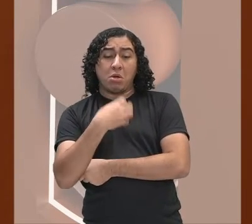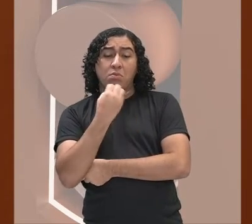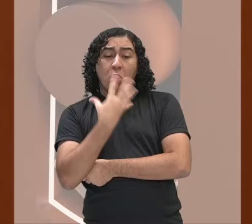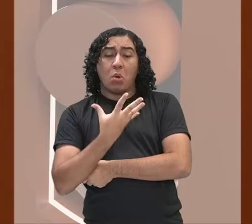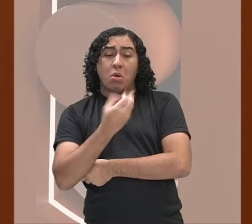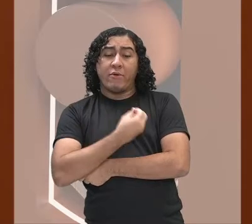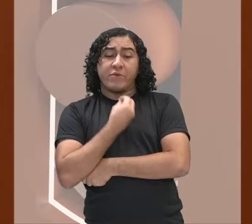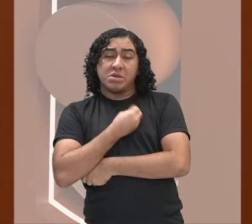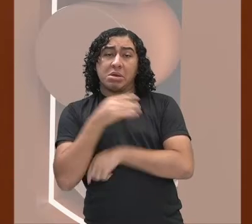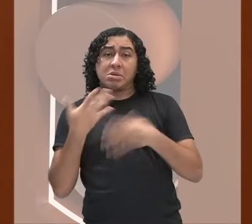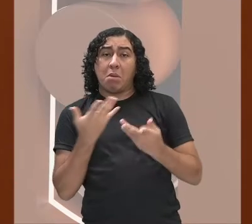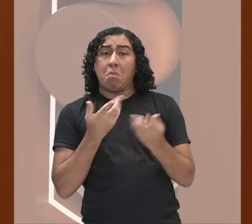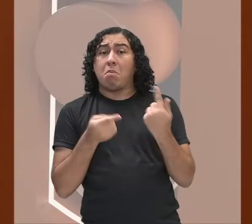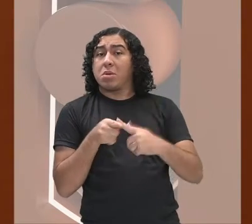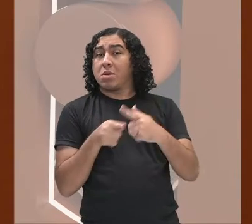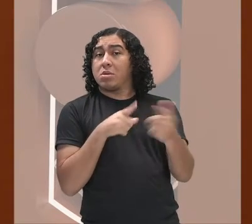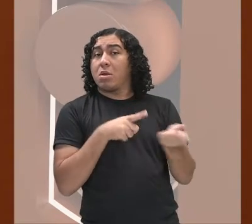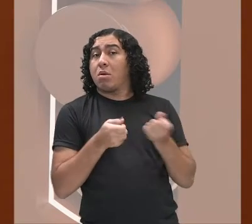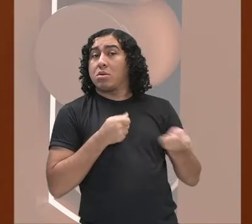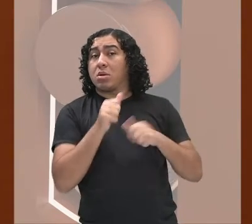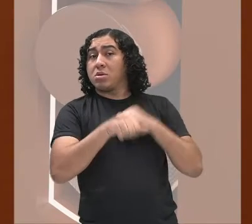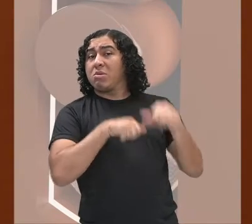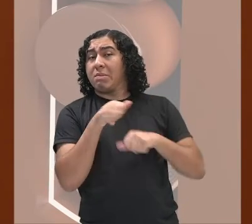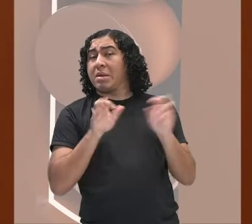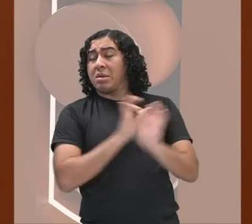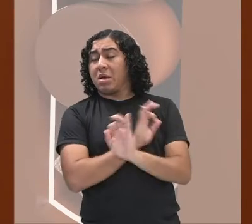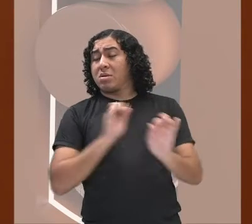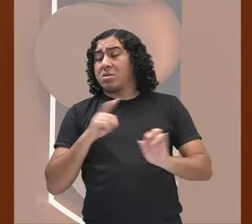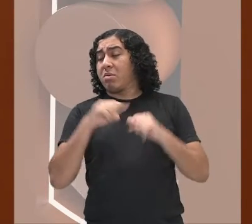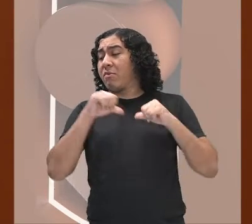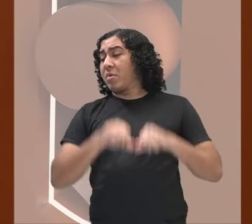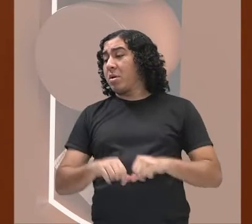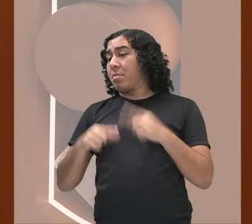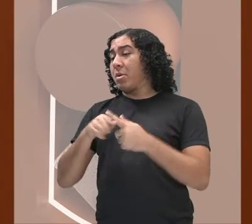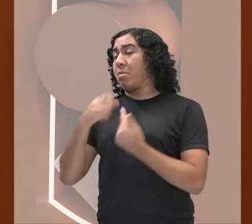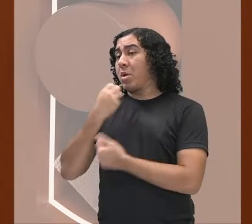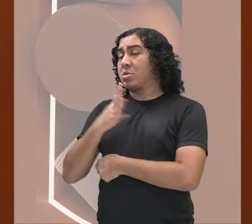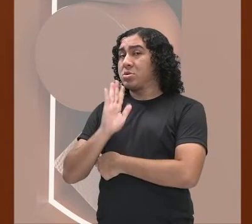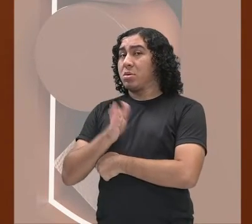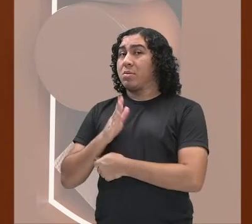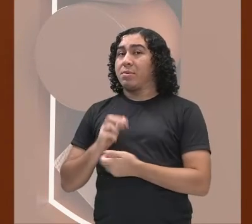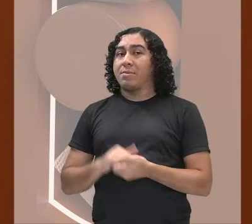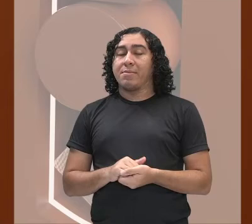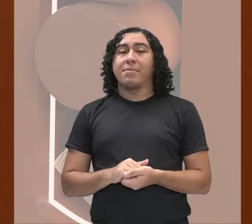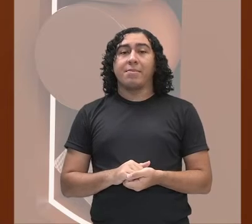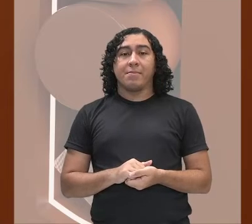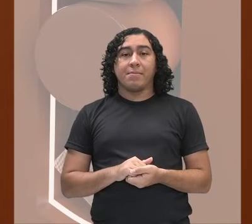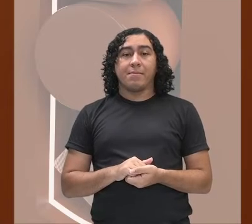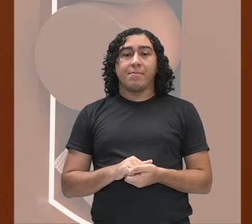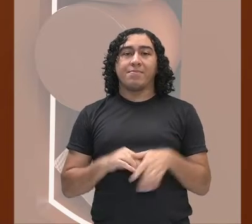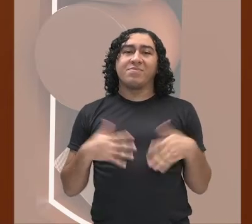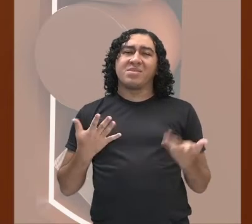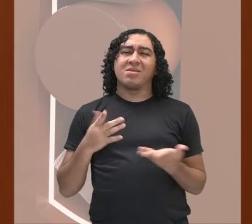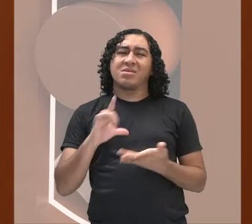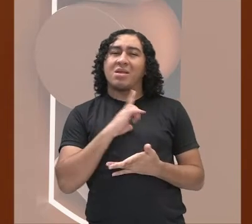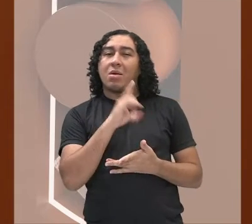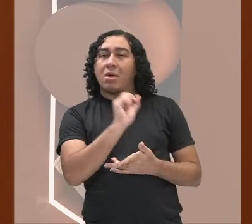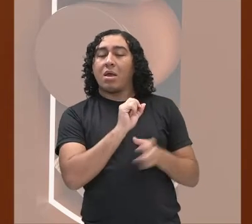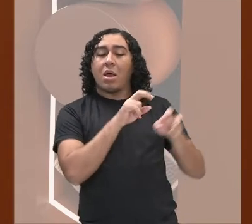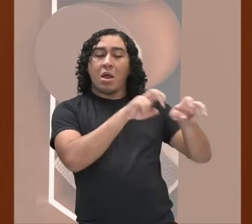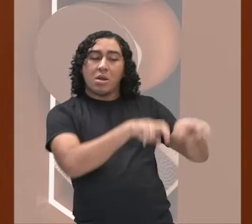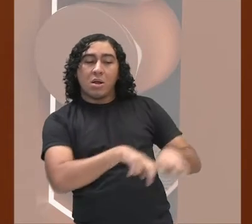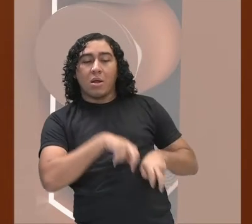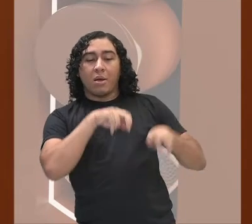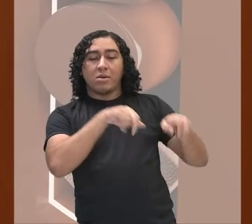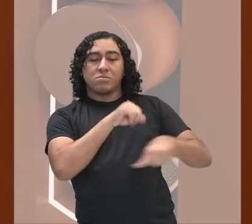precisa mexer, né? Precisa mexer, vamos ficar assim porque assim está bom, né? Então, reforma agrária, né? Um